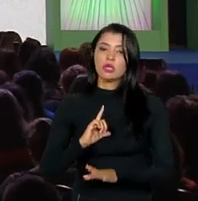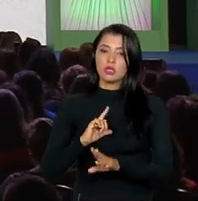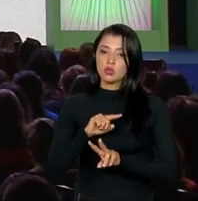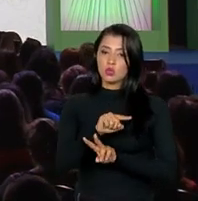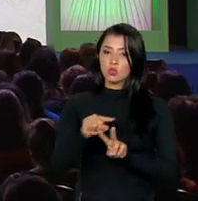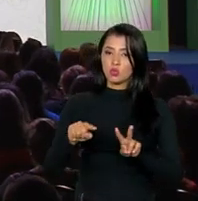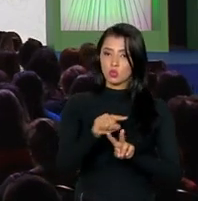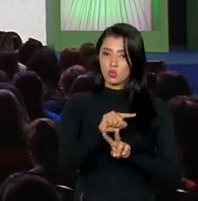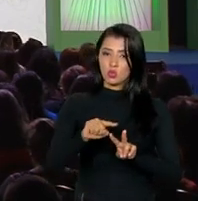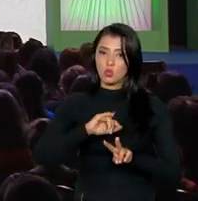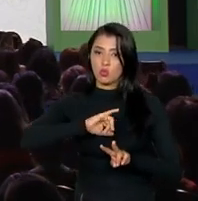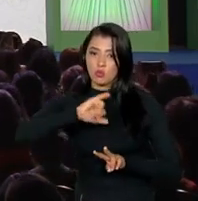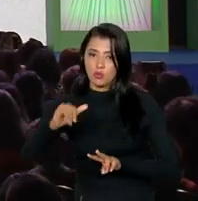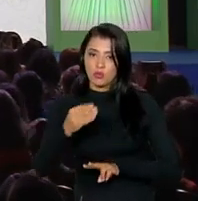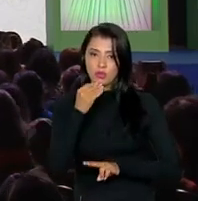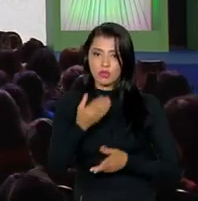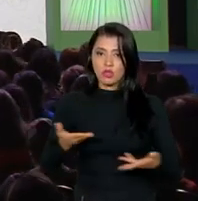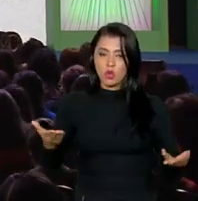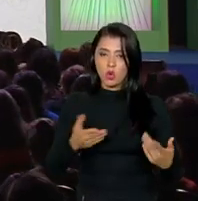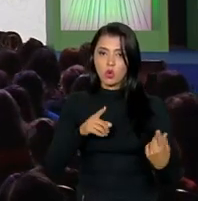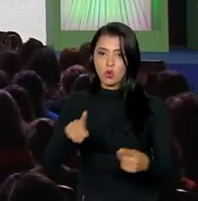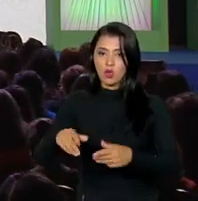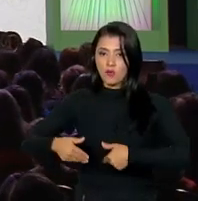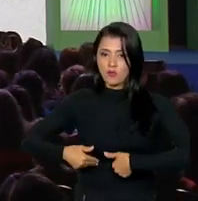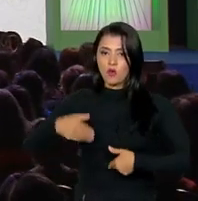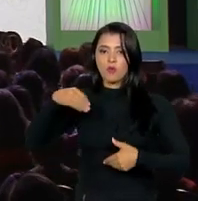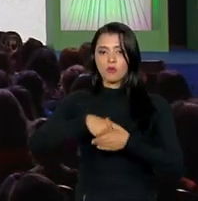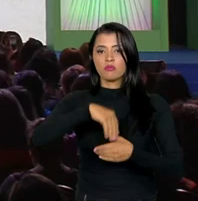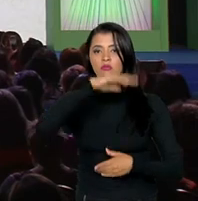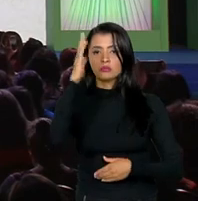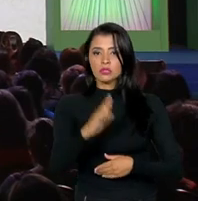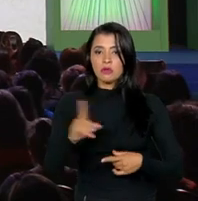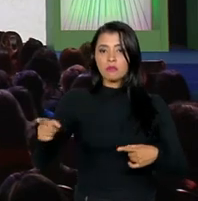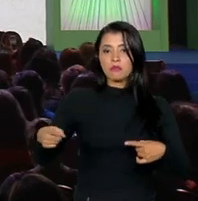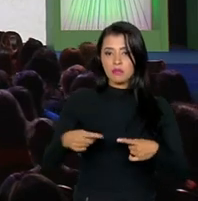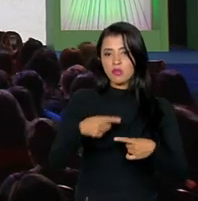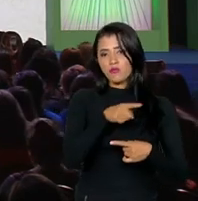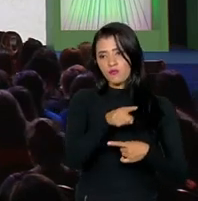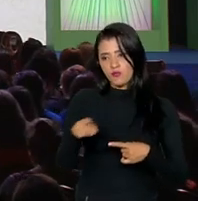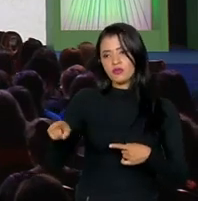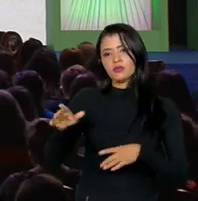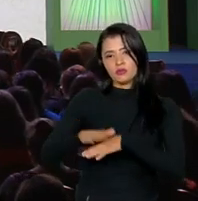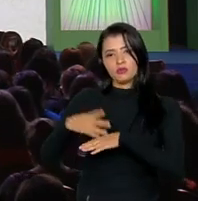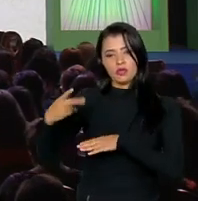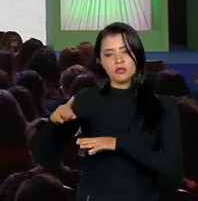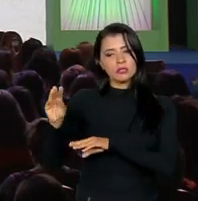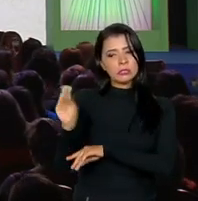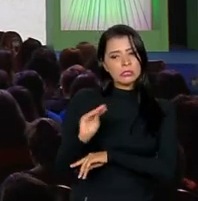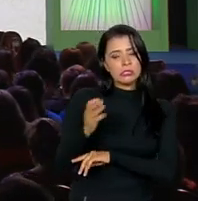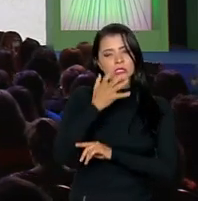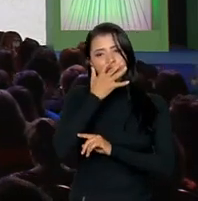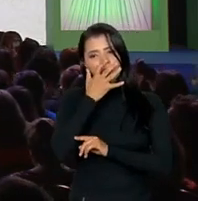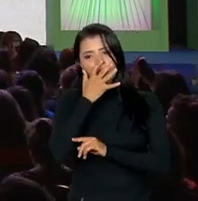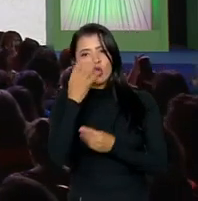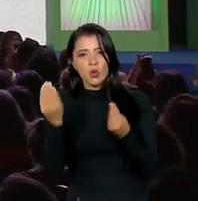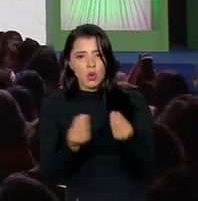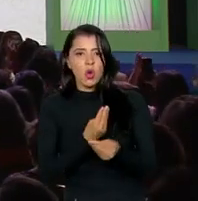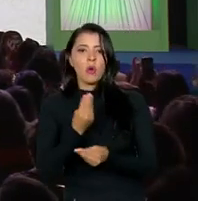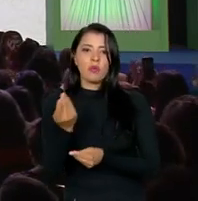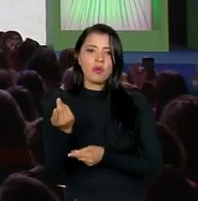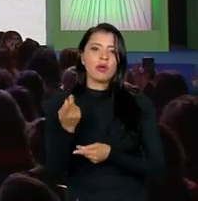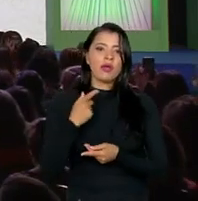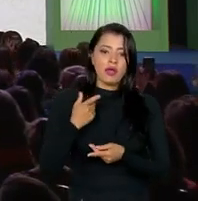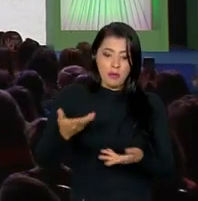duas oportunidades agora de combater a fome no Brasil. A primeira é que vocês estão cuidando, que se você combate com a panela